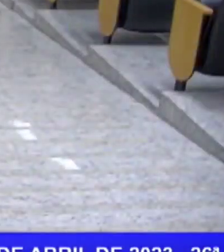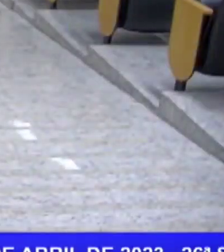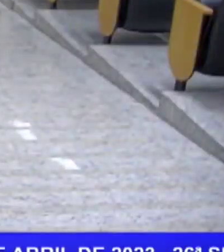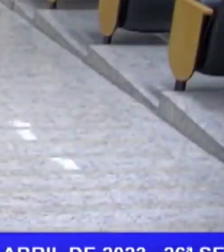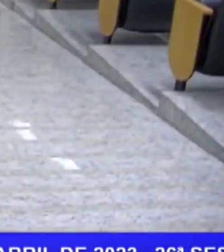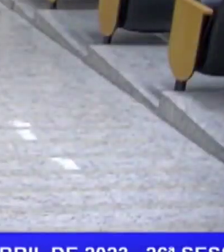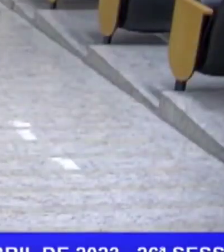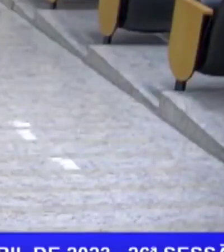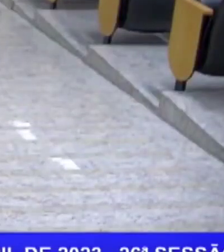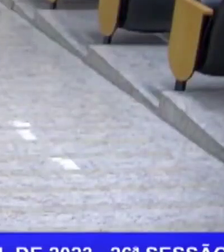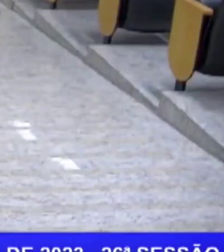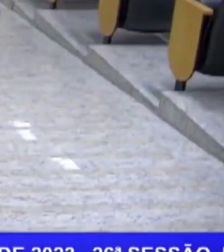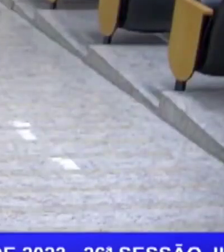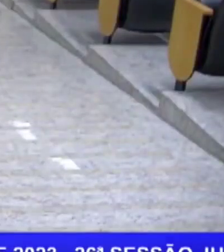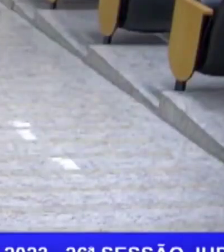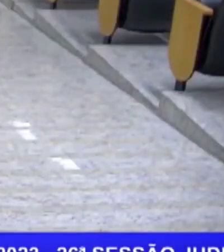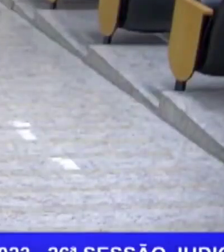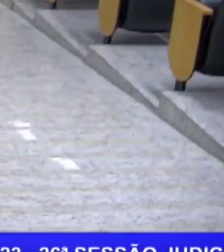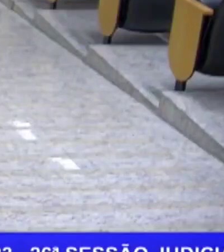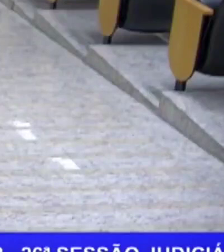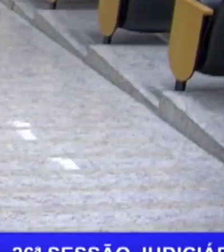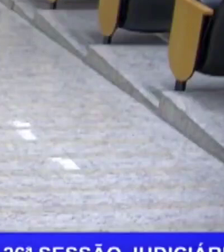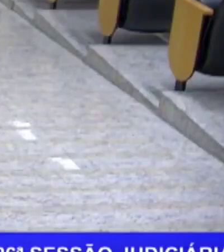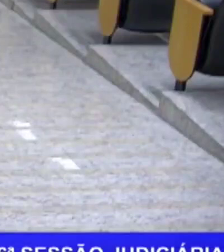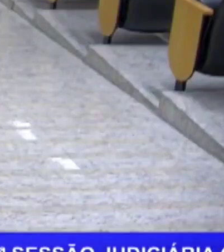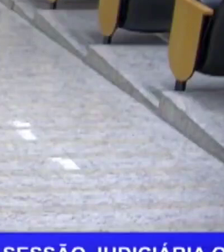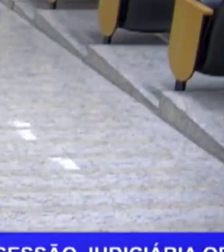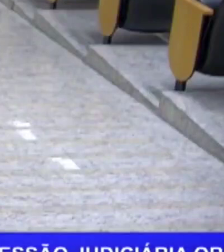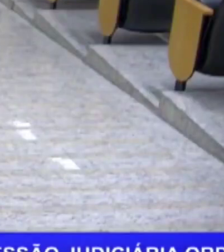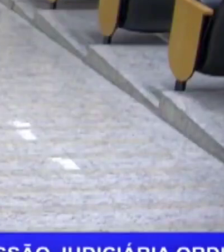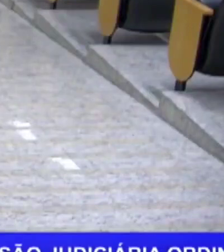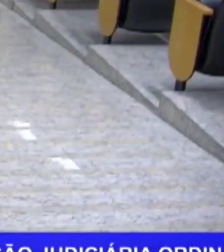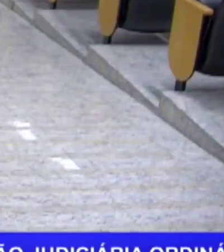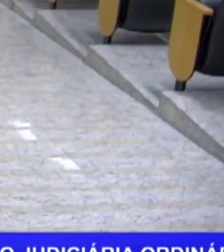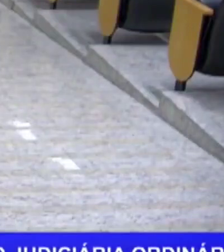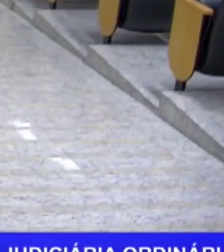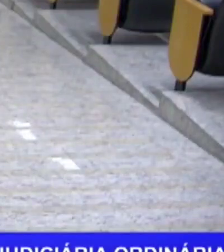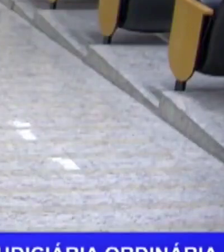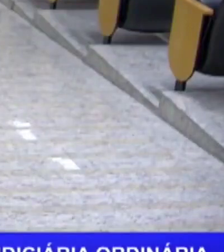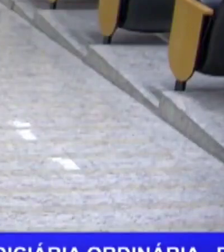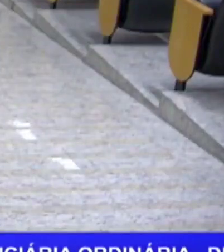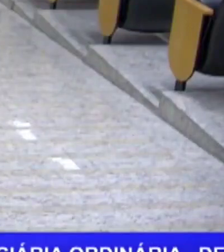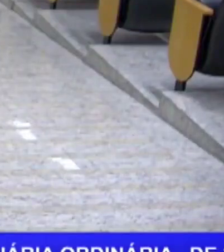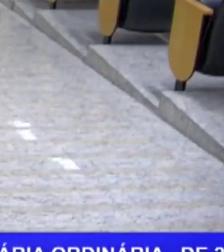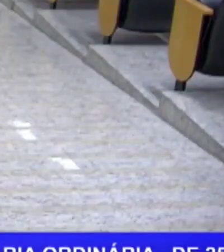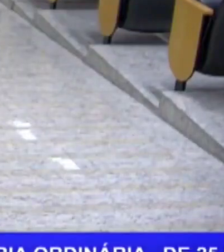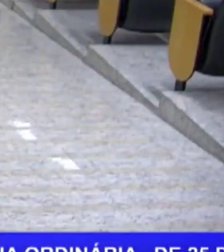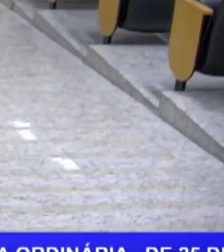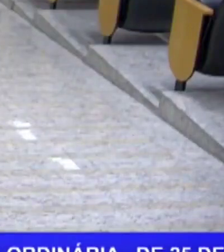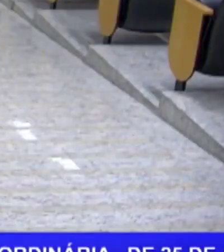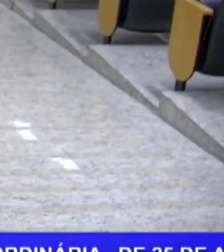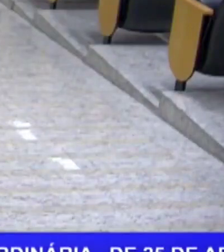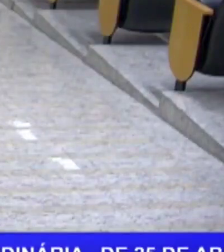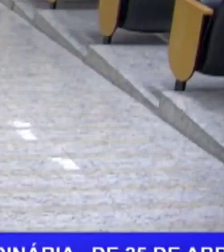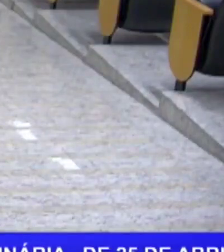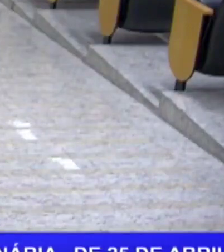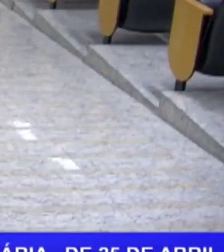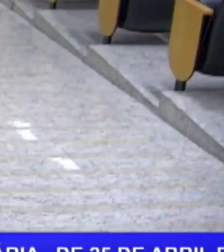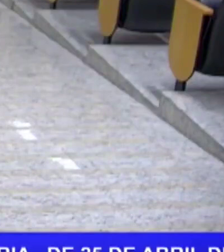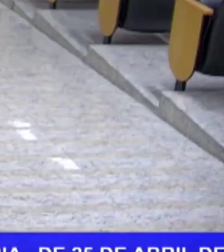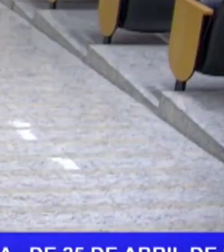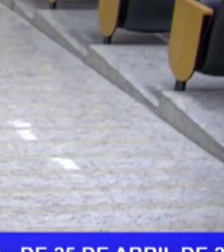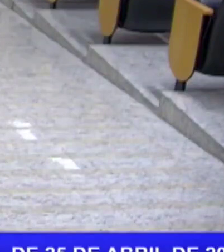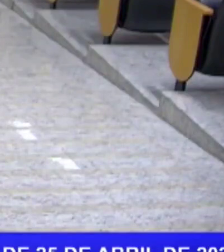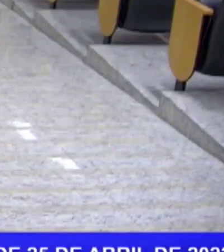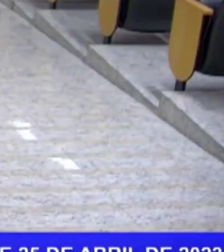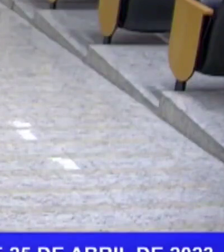2023. Imagem ampla do plenário, onde podemos ver fileiras de assentos pretas com encosto de braço amadeirado do